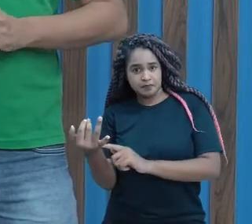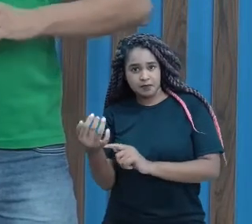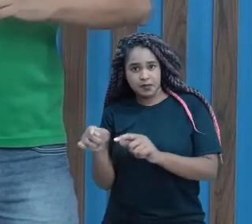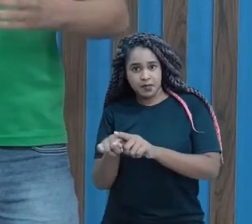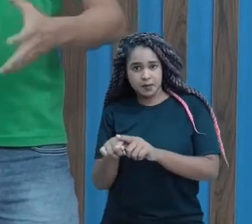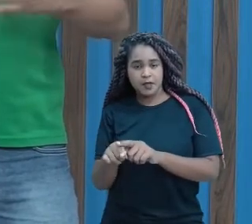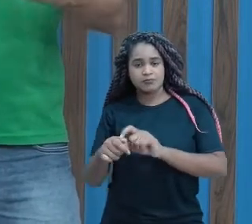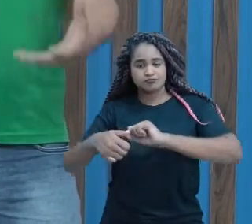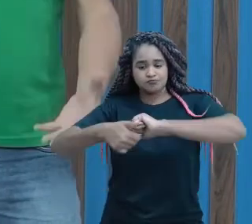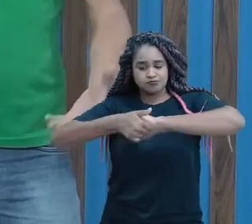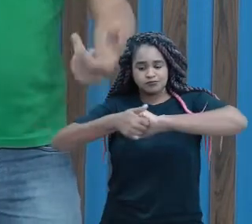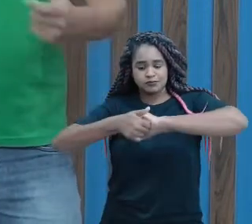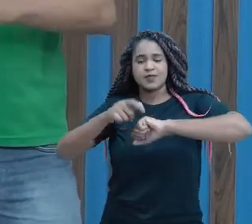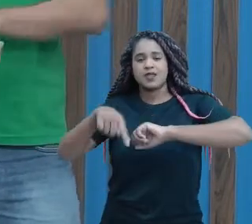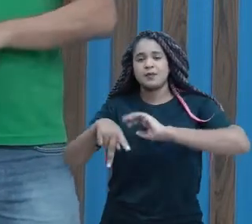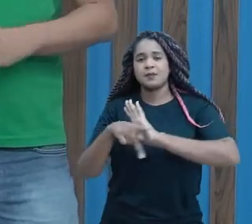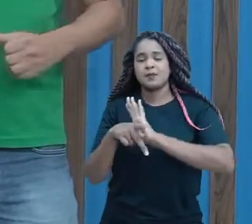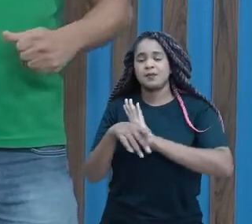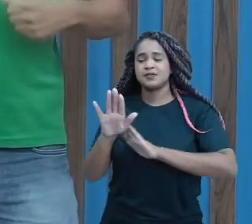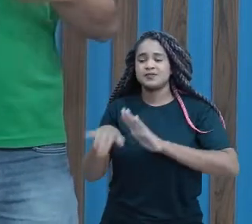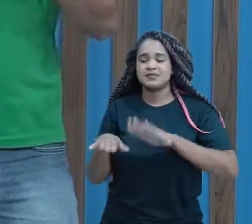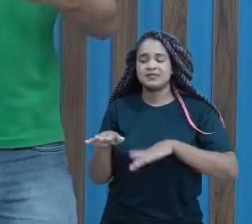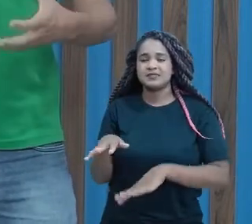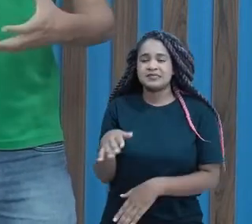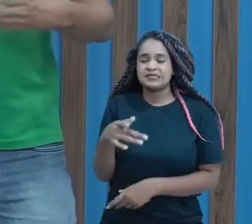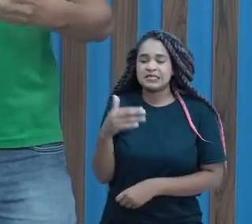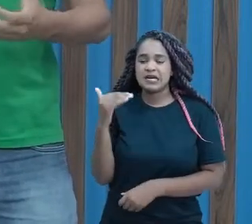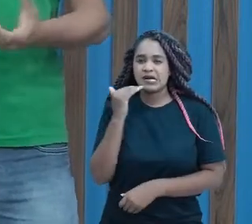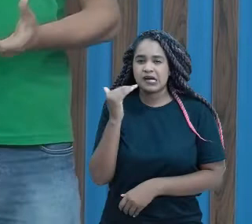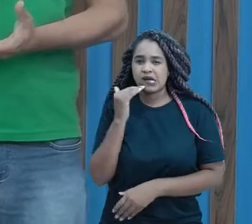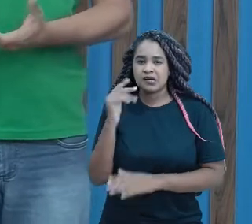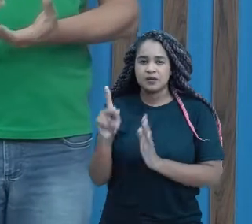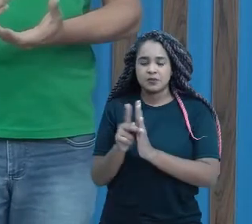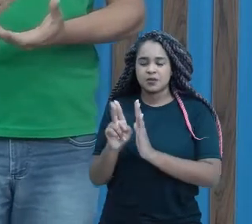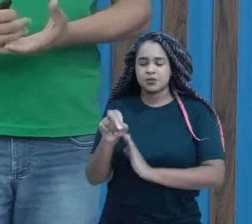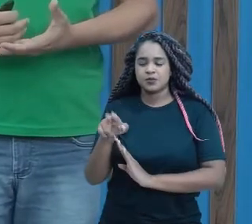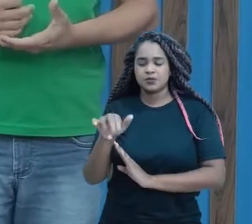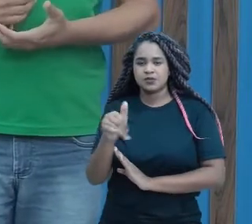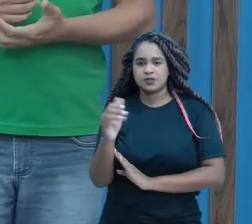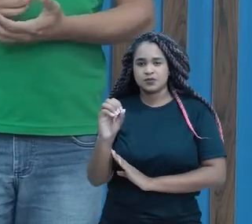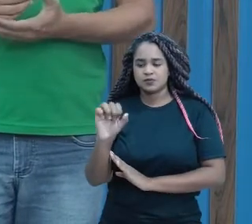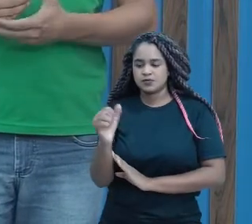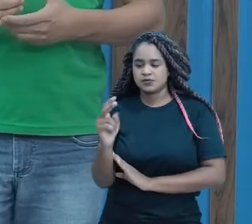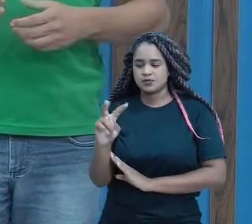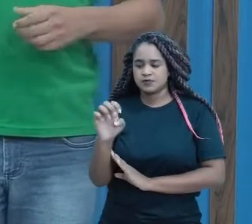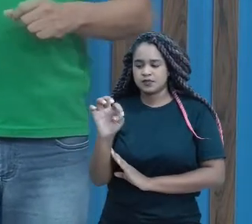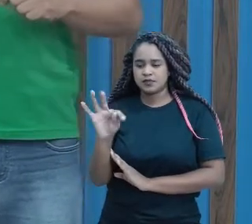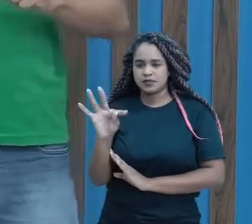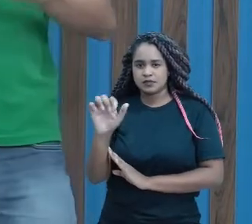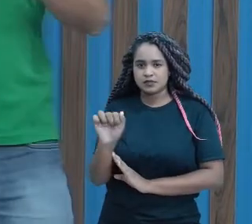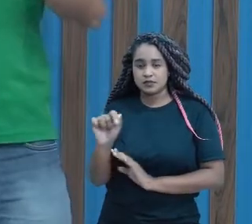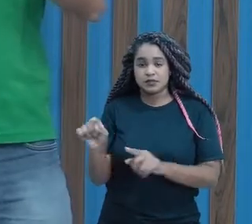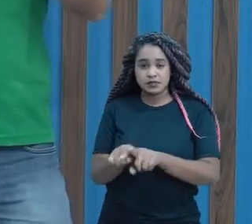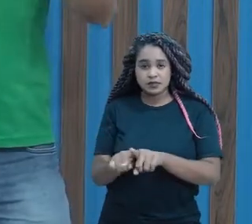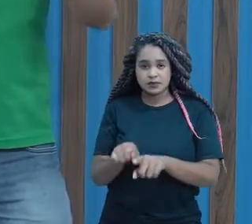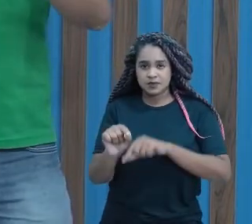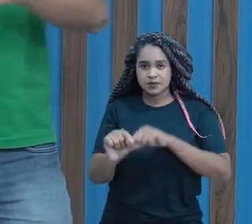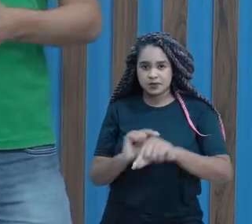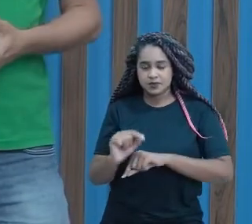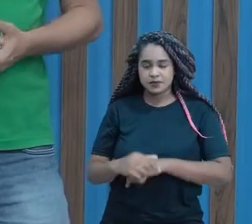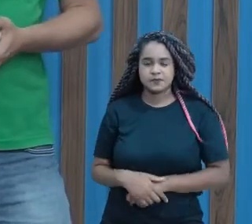Soviética. Tá? Então, foi um dos motivos, né, que vai fazer o Estado enfraquecer. Além, claro, que a União Soviética, né, a gente, inclusive, no fundo